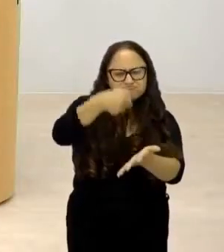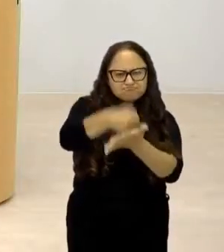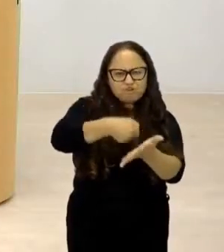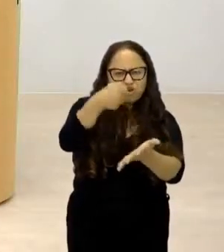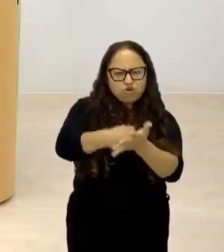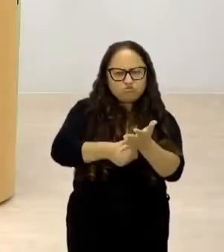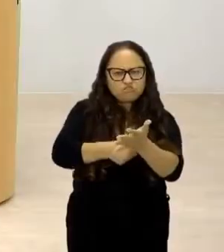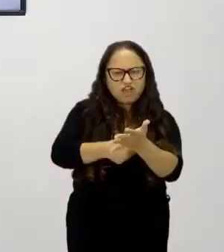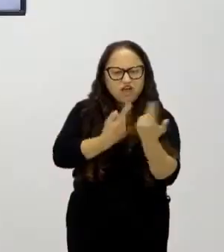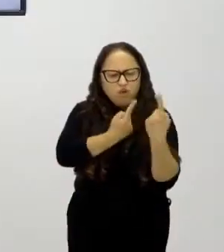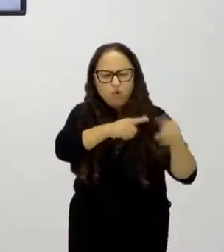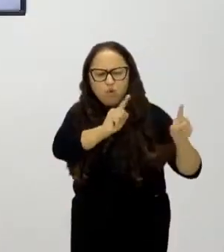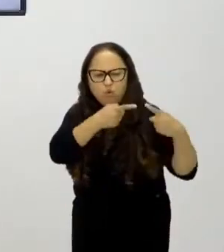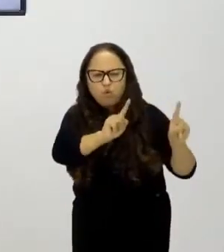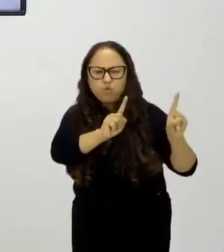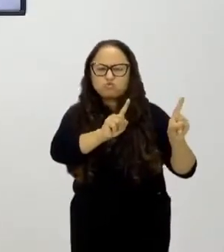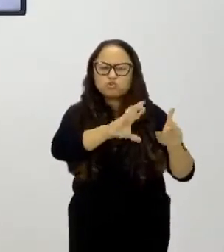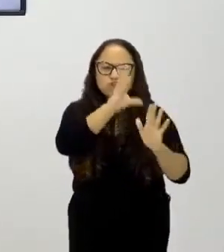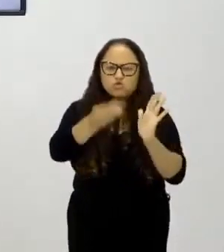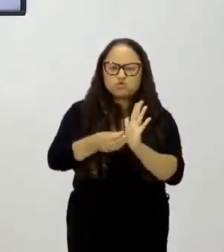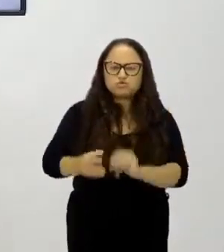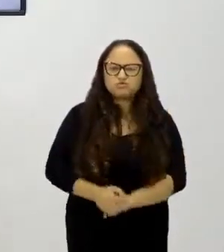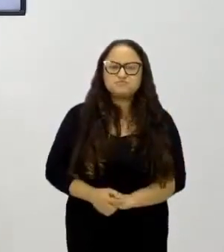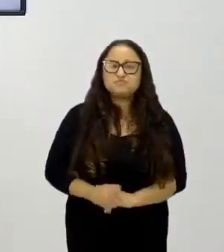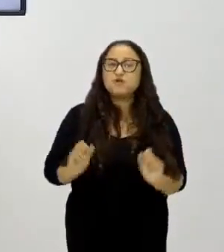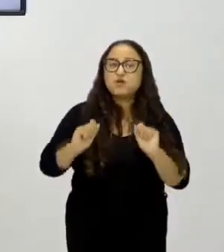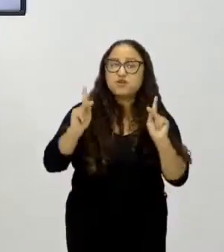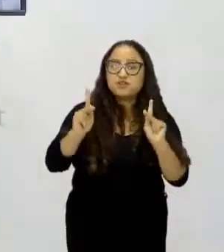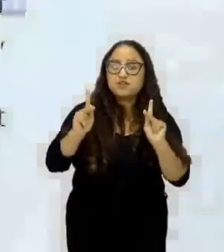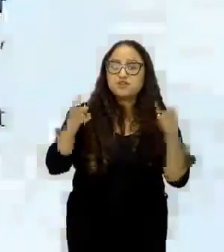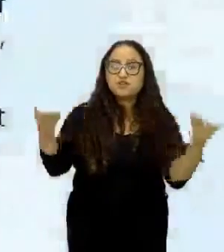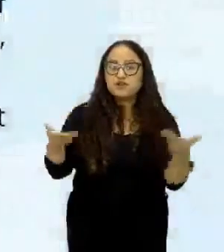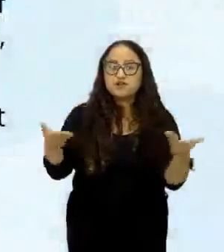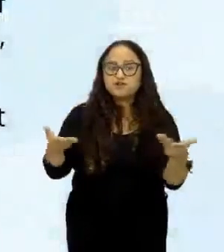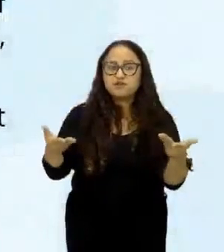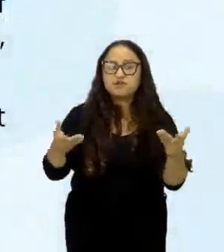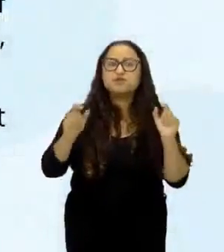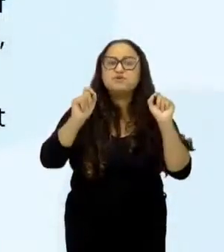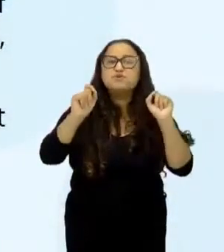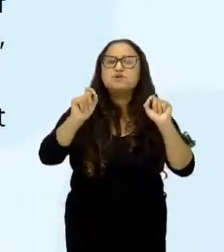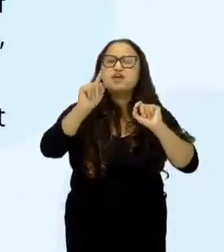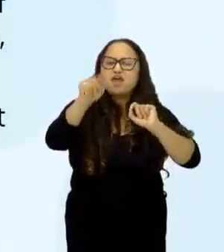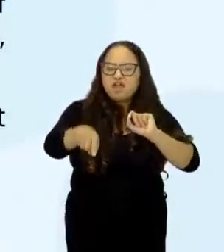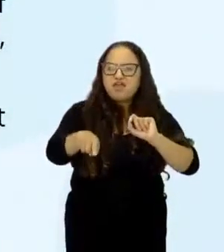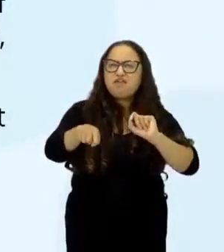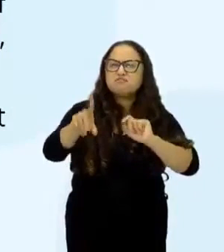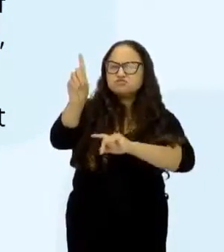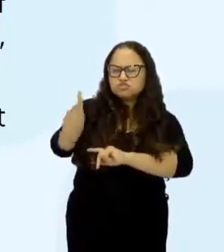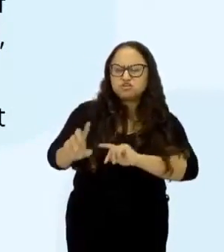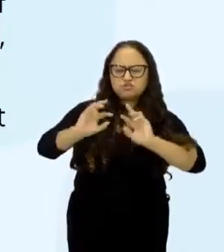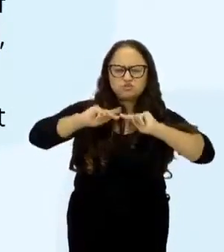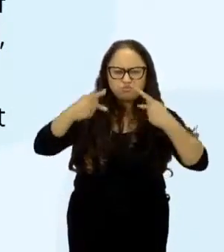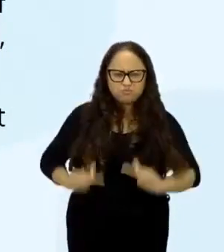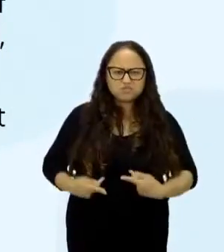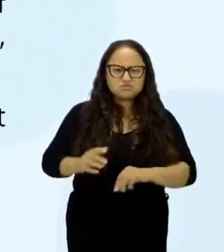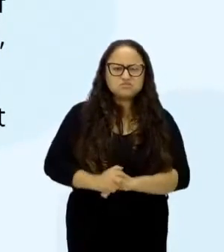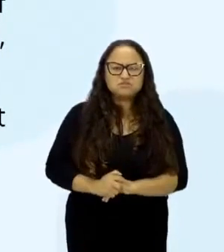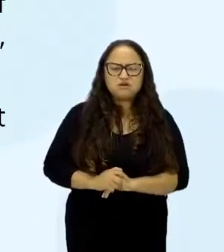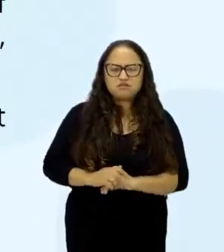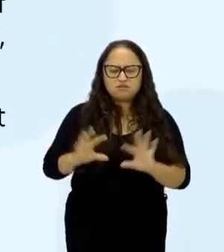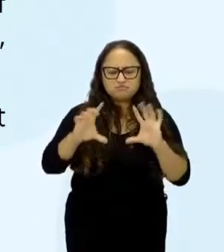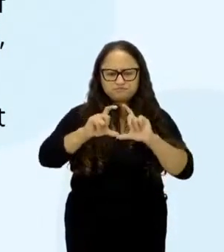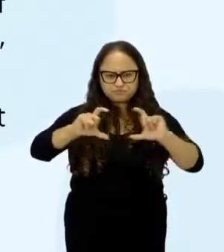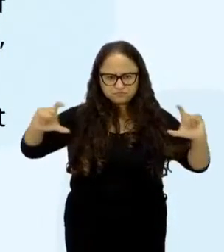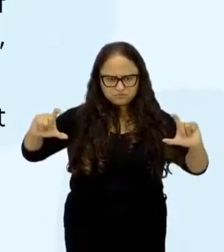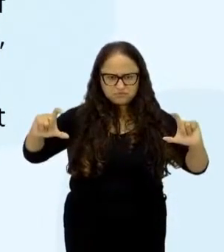lutar contra essas coisas. Right? Okay. So, we have there, what are the human rights exactly? There is a small text. Tem